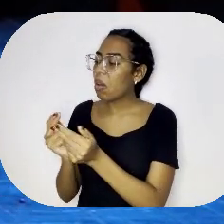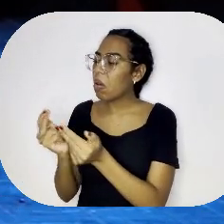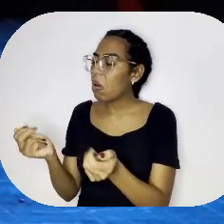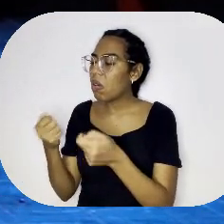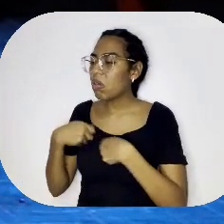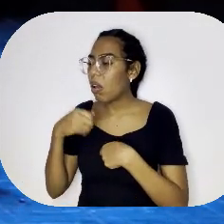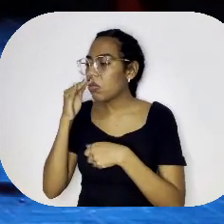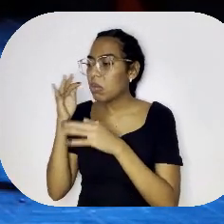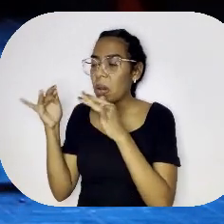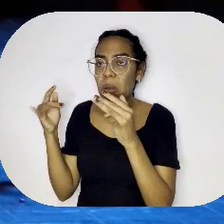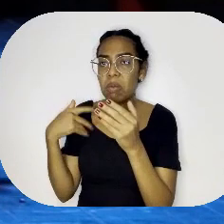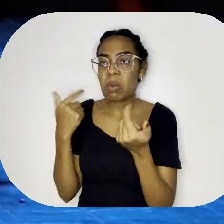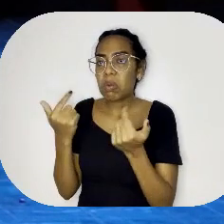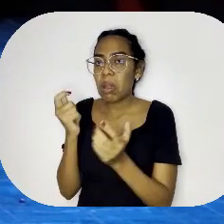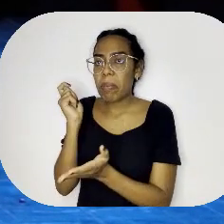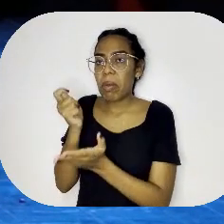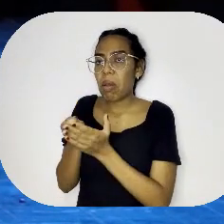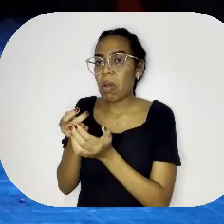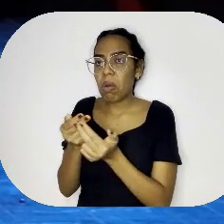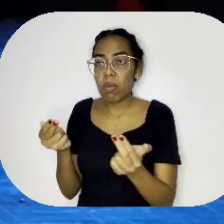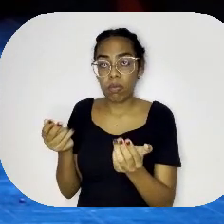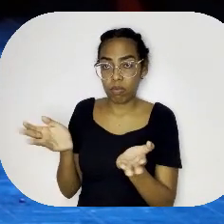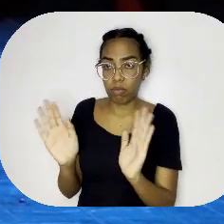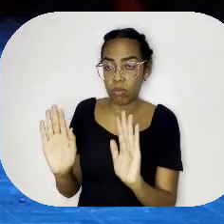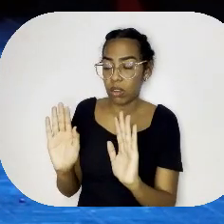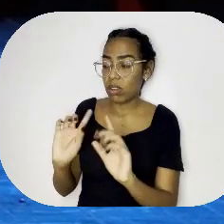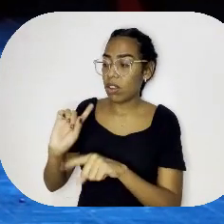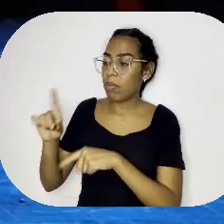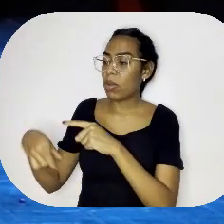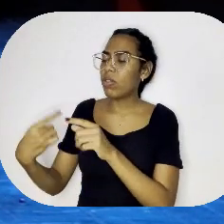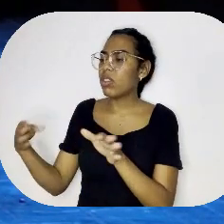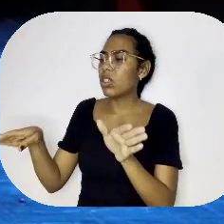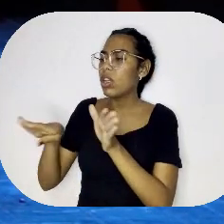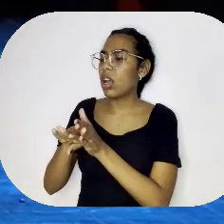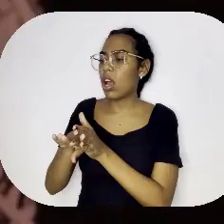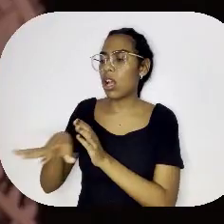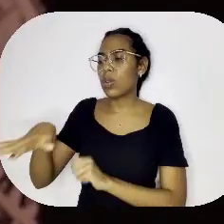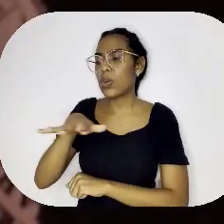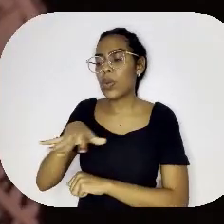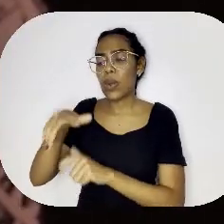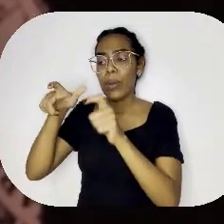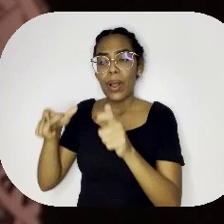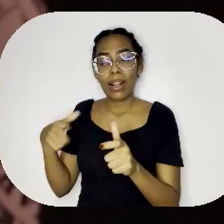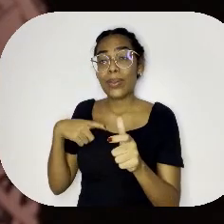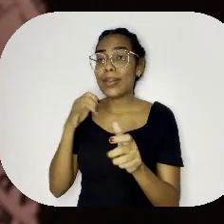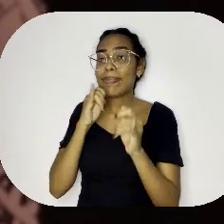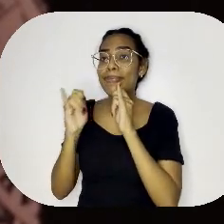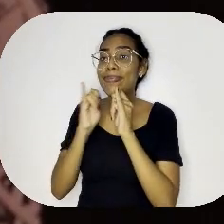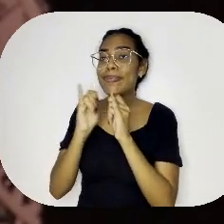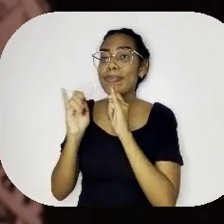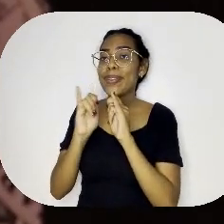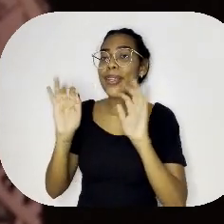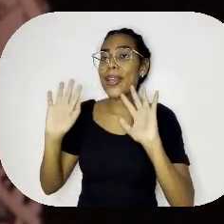sugestão sensorial, né? Sem conta pra pagar, eu quero é ver. Daqui a pouco, tu vai chegar num lugar, no tempo e no espaço, que não tem internet,